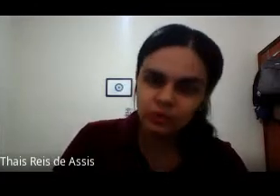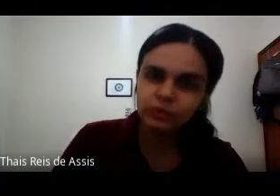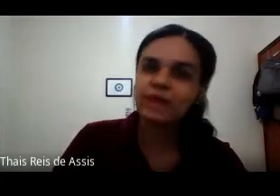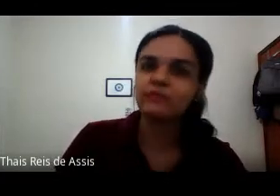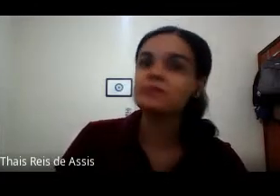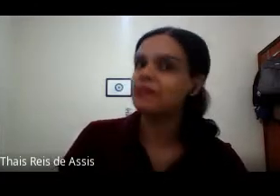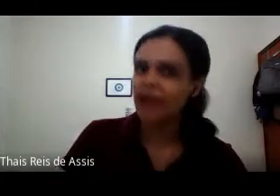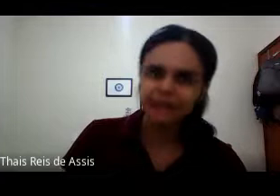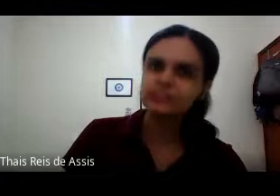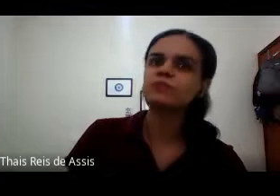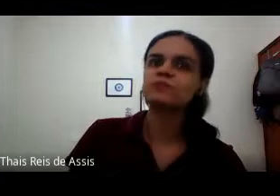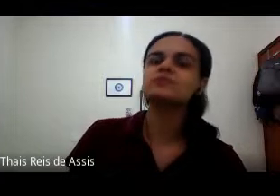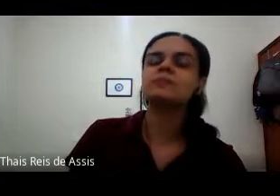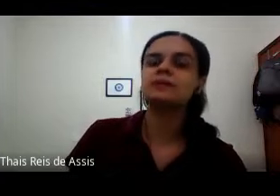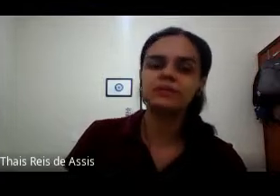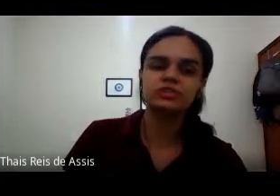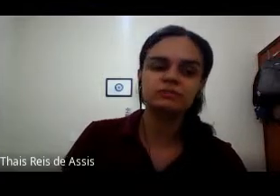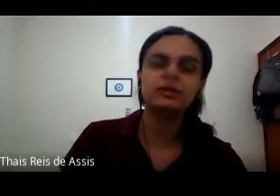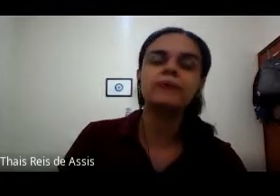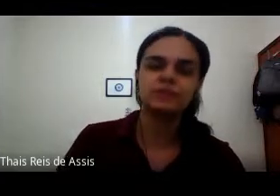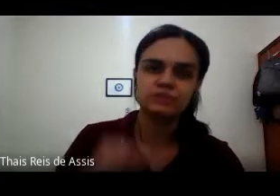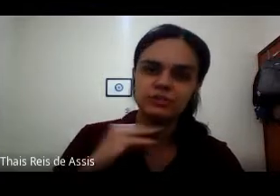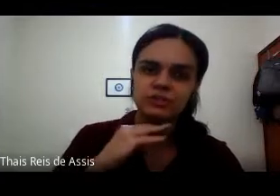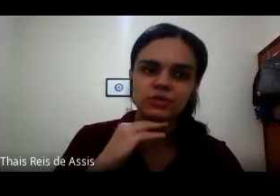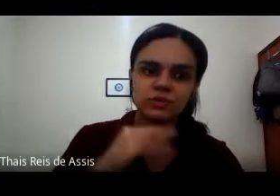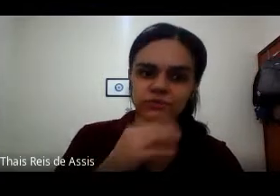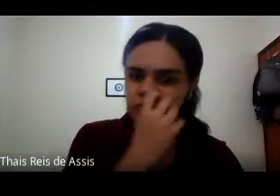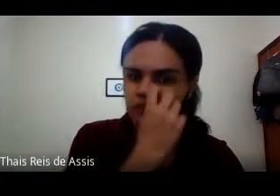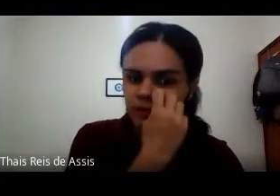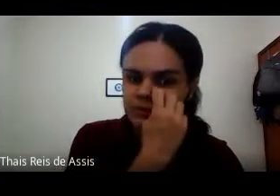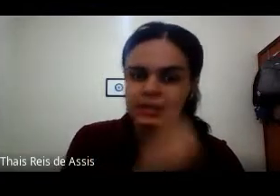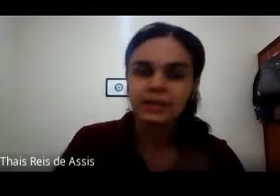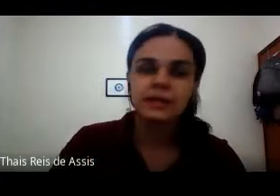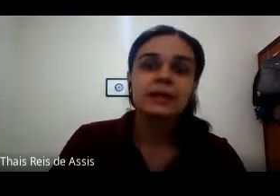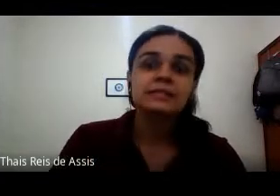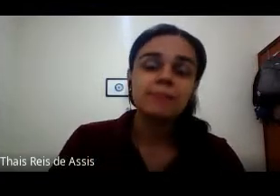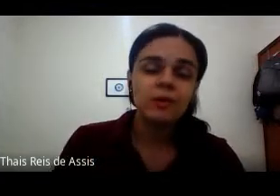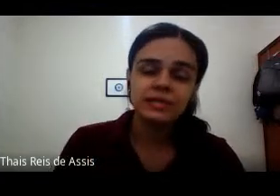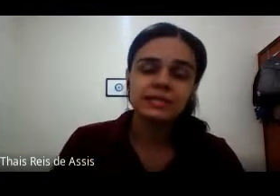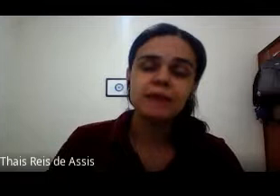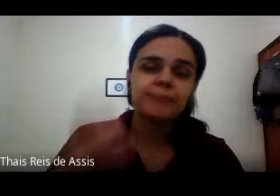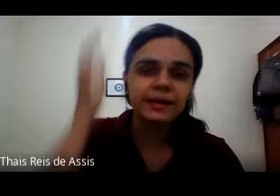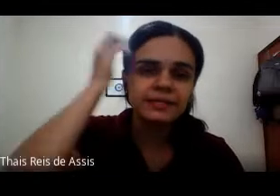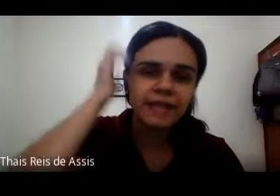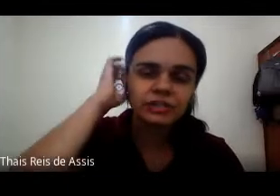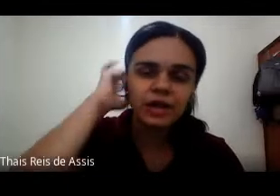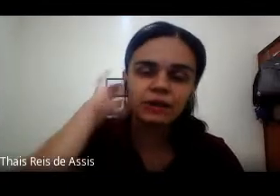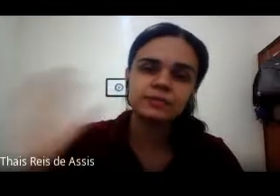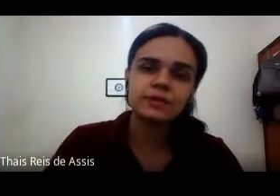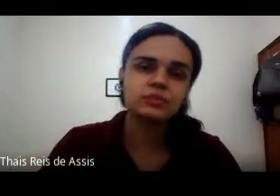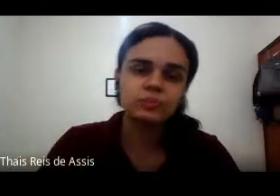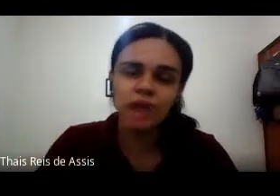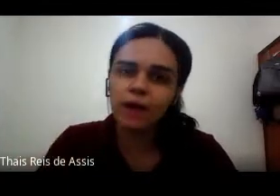de ter um controle da voz. Não tem garganta de professor também que aguente, não, tá? Então, a gente precisa de ter um controle de voz. Saber organizar o espaço da sala de